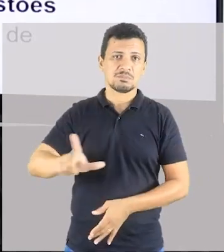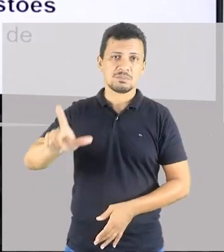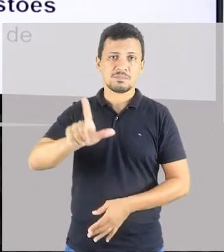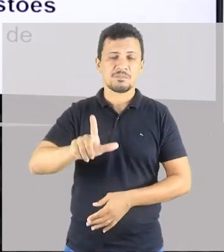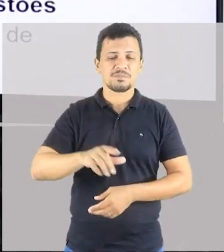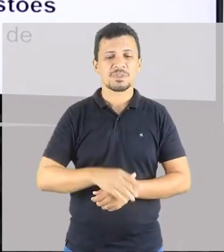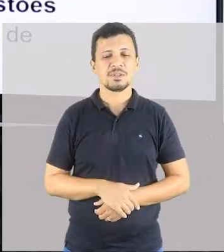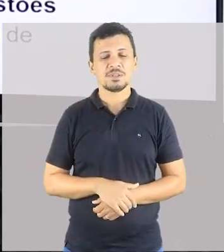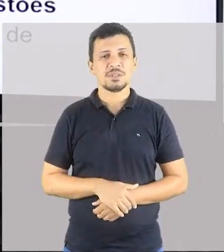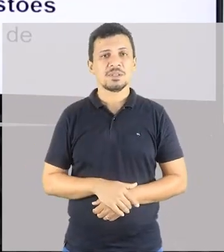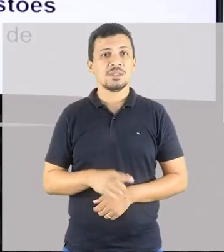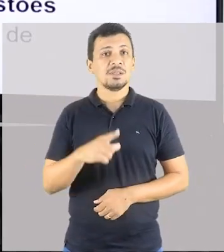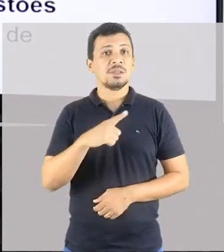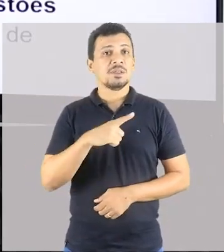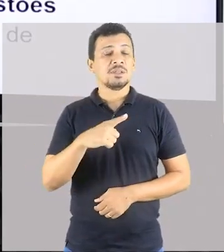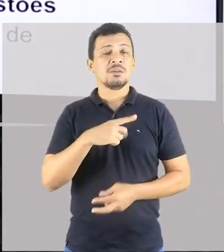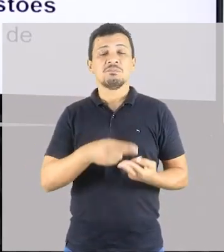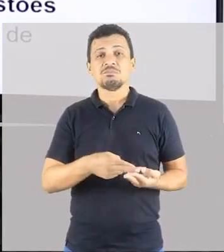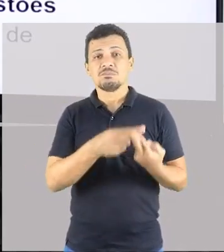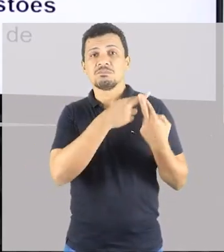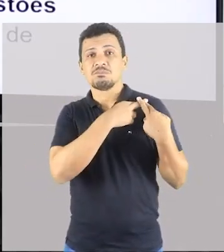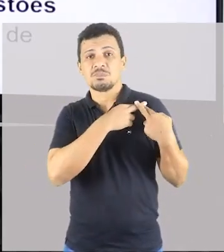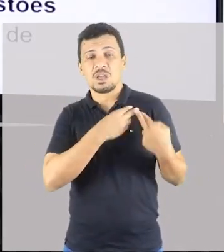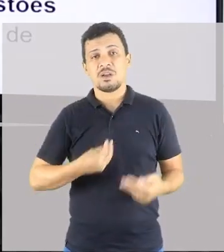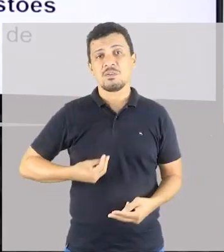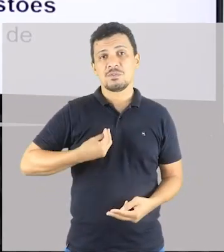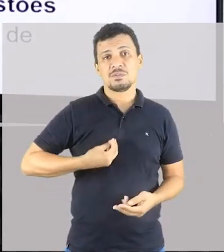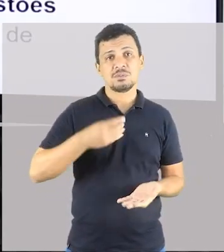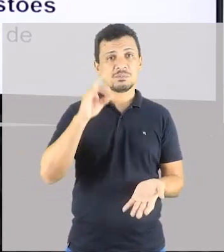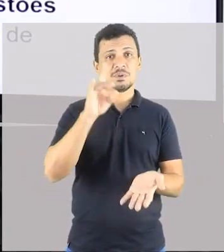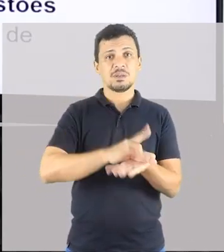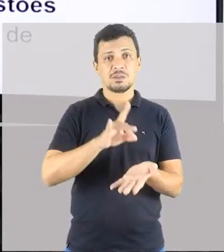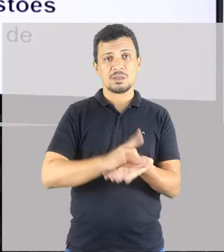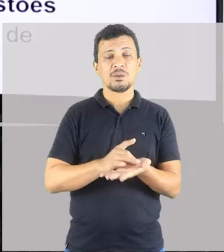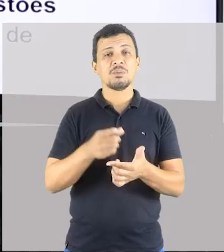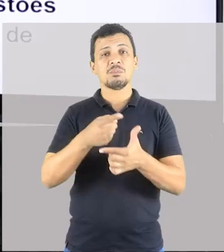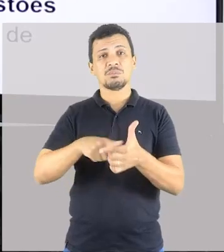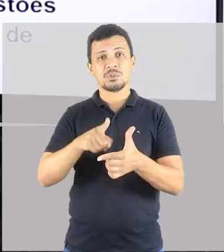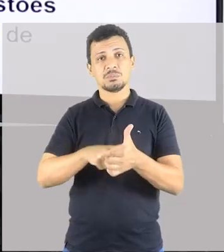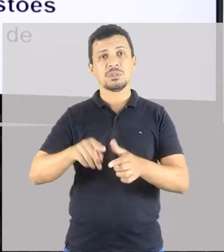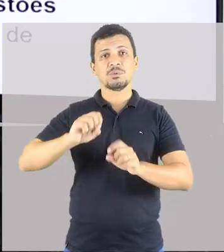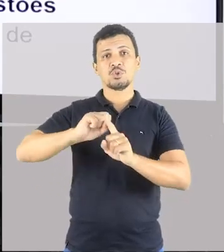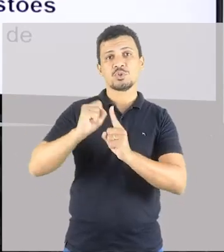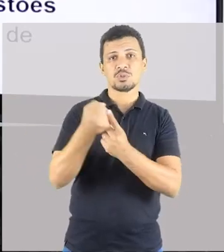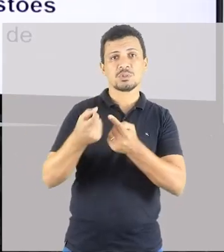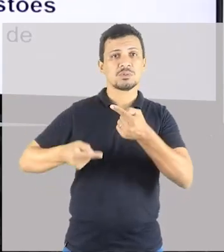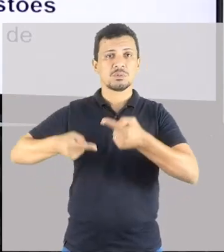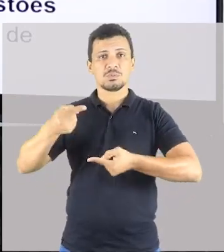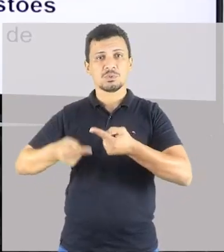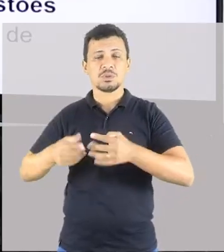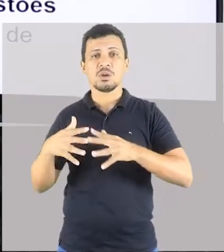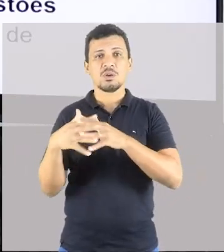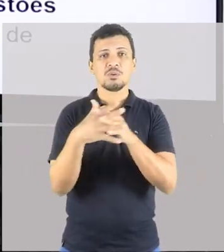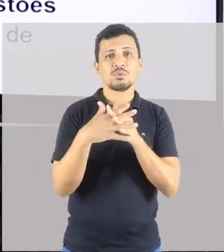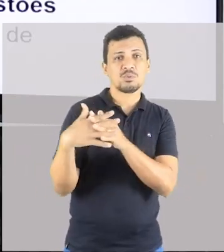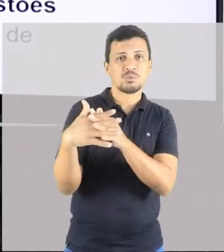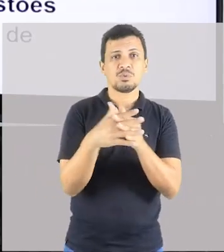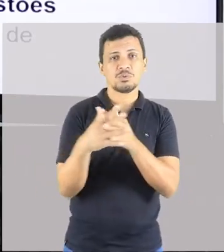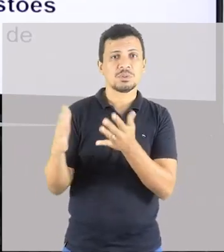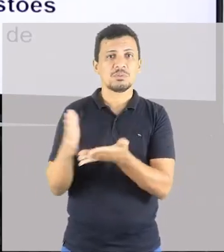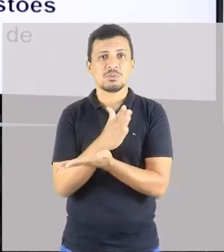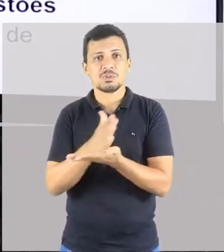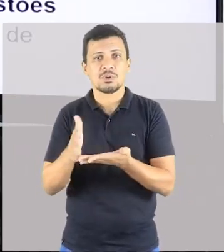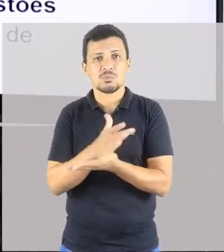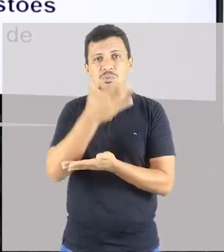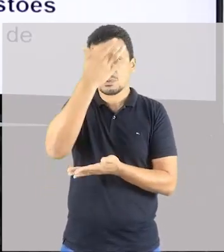coloca obras comprometidas com o realismo das questões sociopolíticas e do conflito espiritual de alguns dos seus